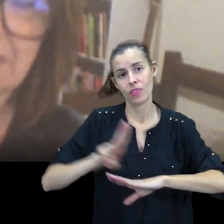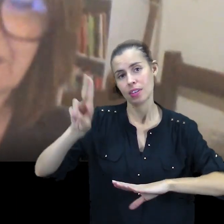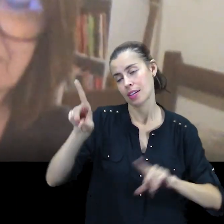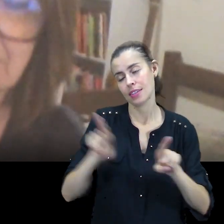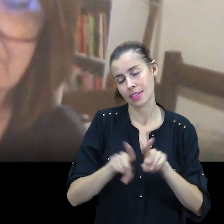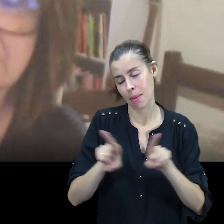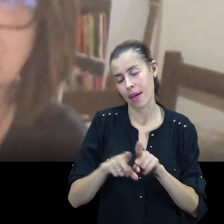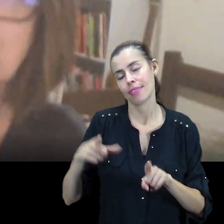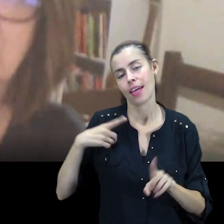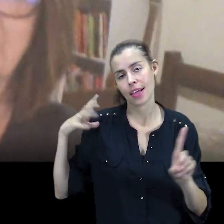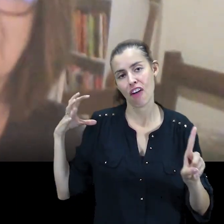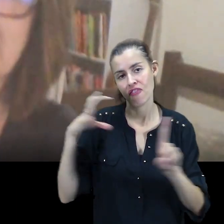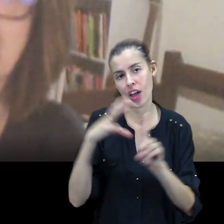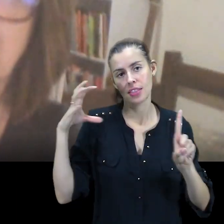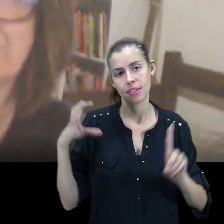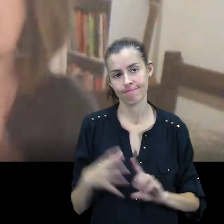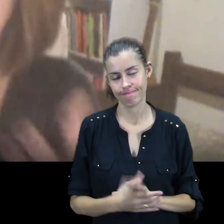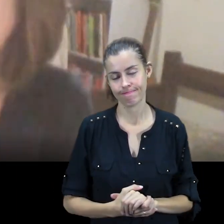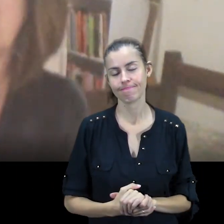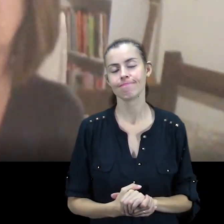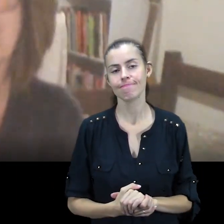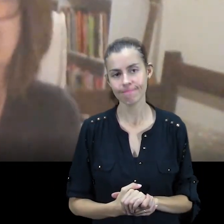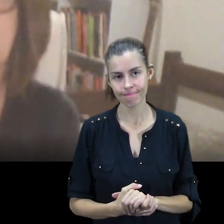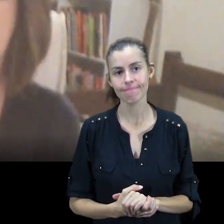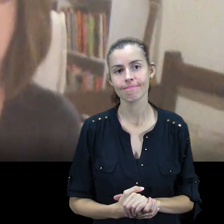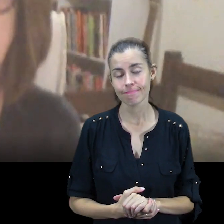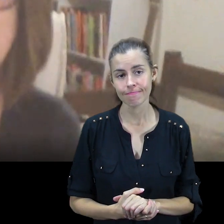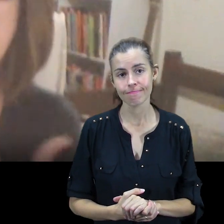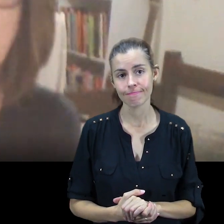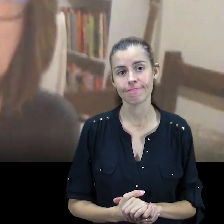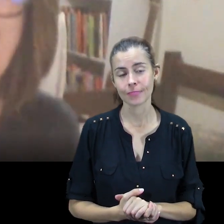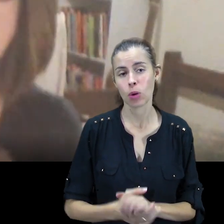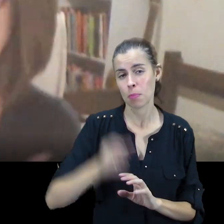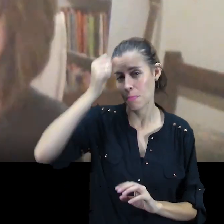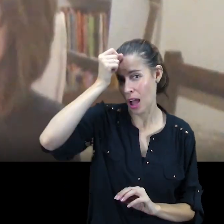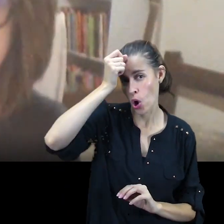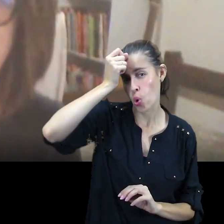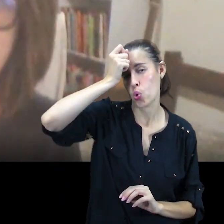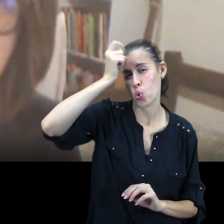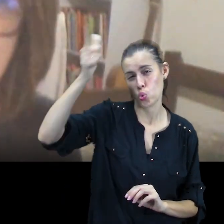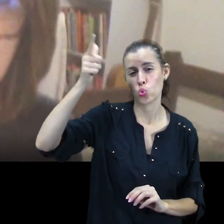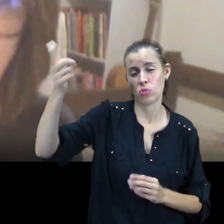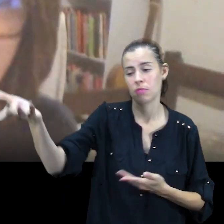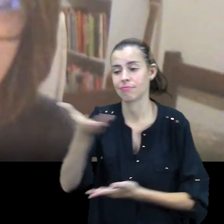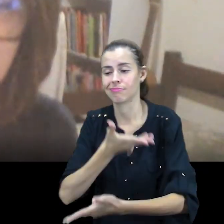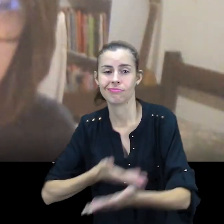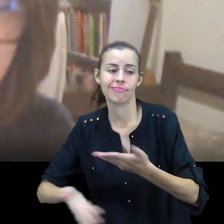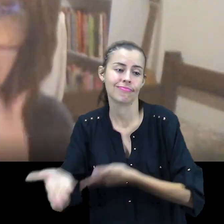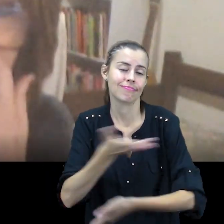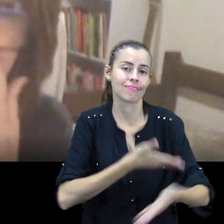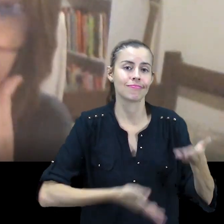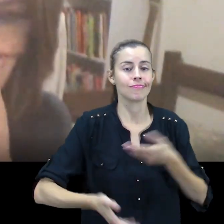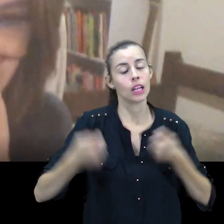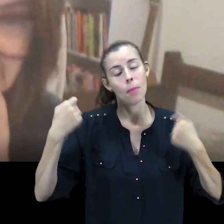ampla que circulam, né? Então é sobre isso que a gente está dizendo. A universidade como parte dessa sociedade e como é